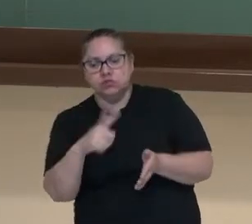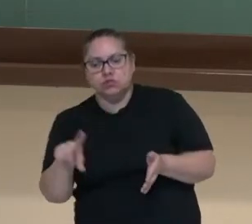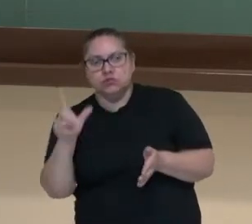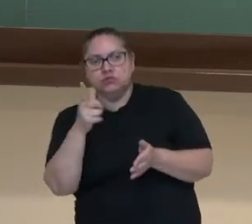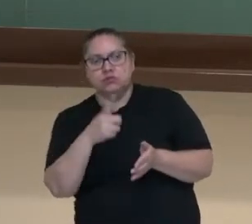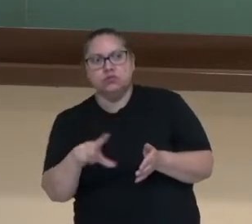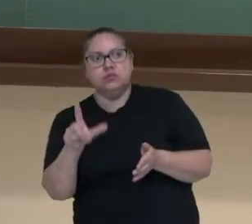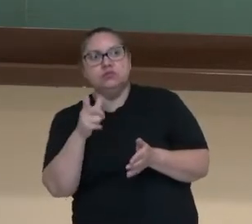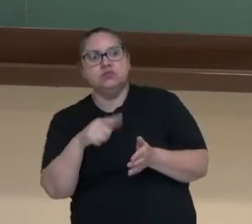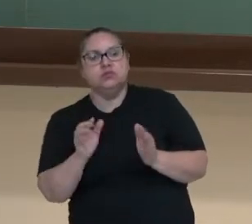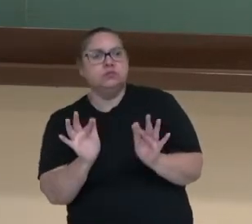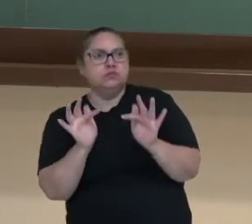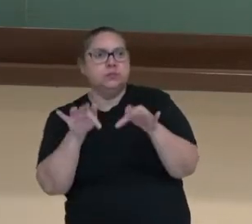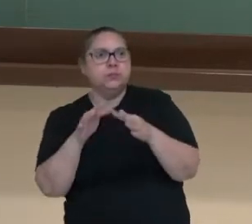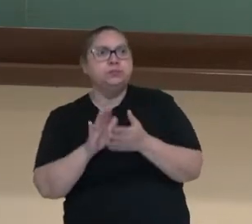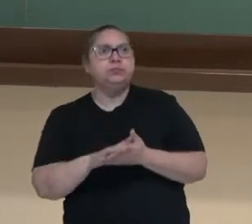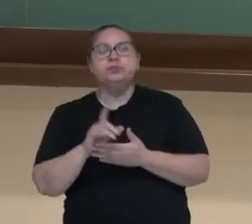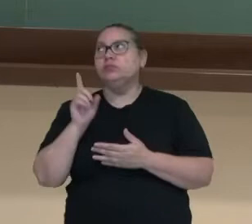estrofe, no final.